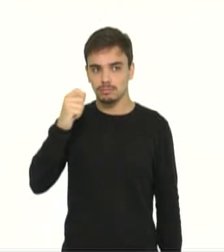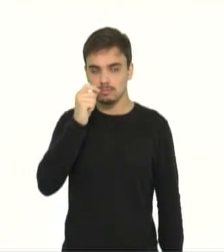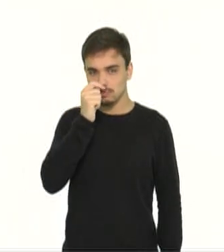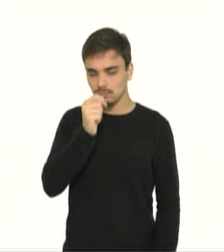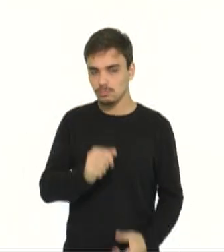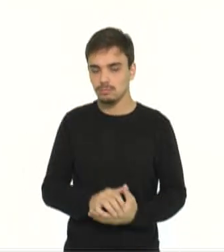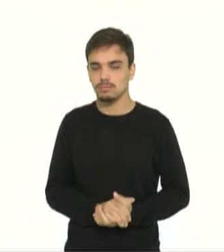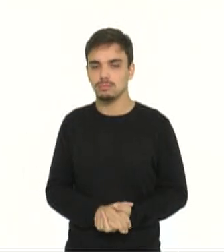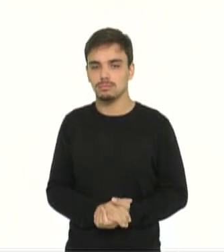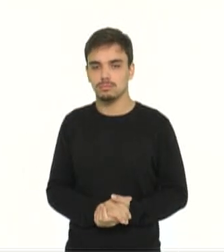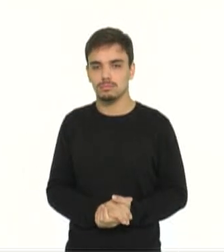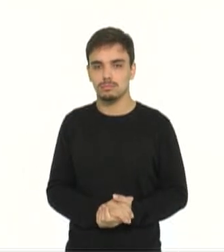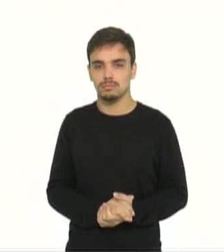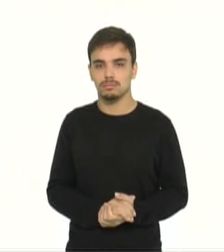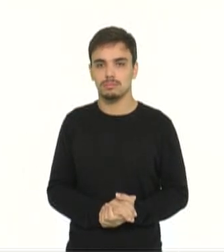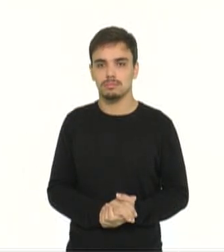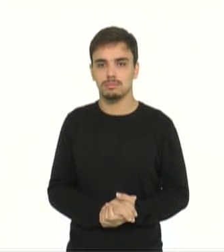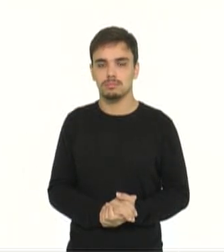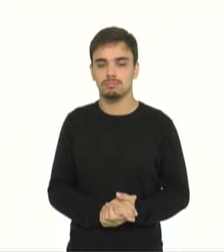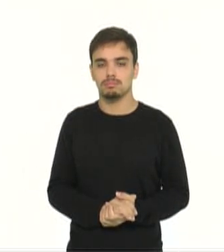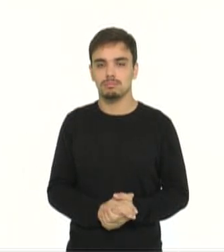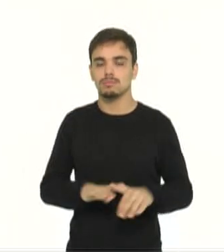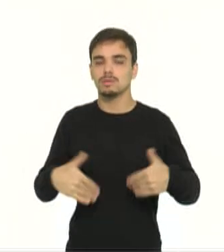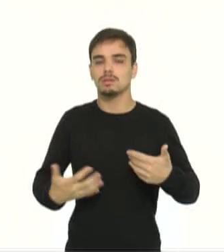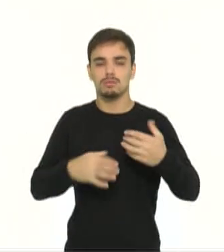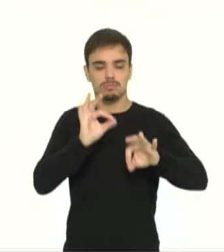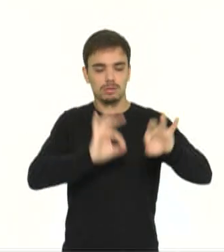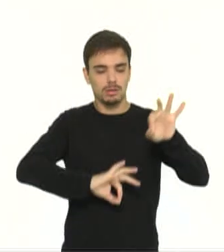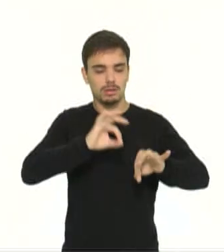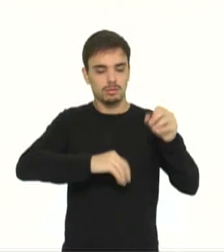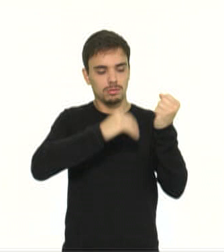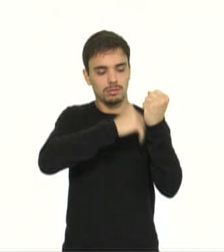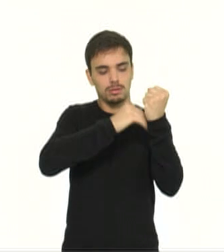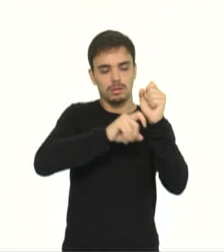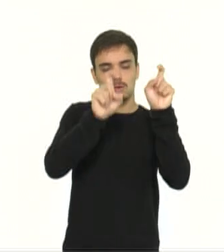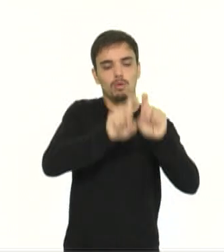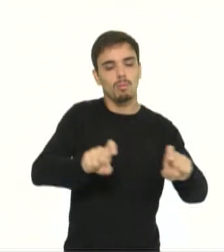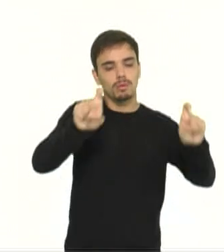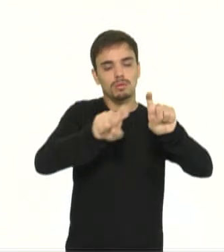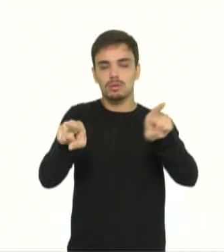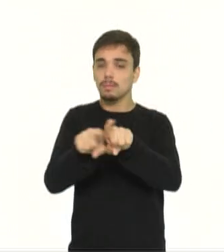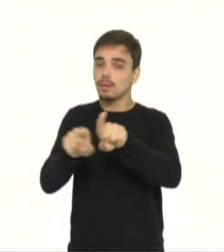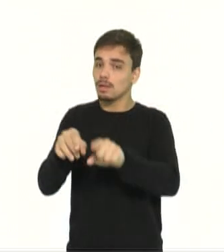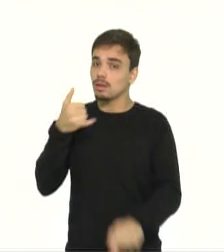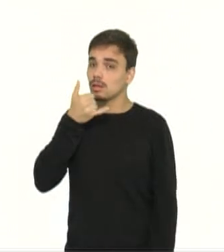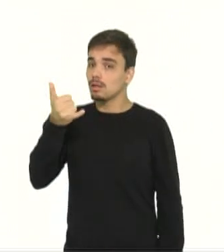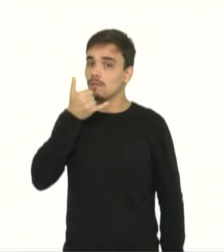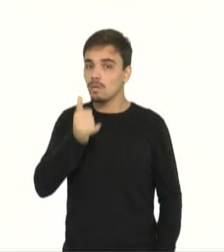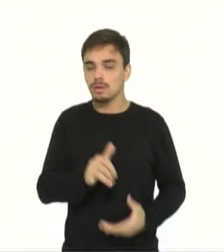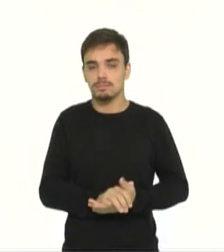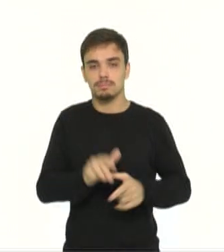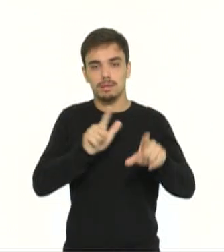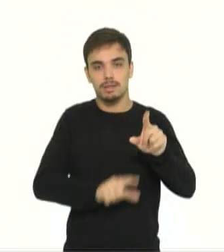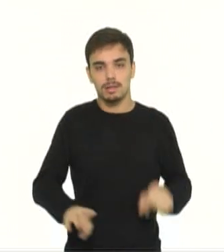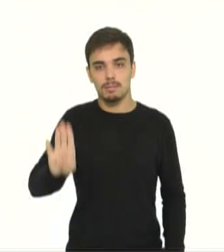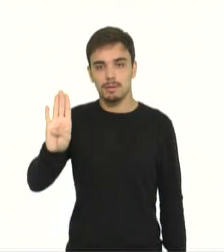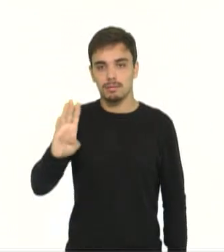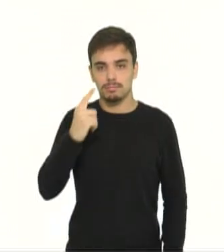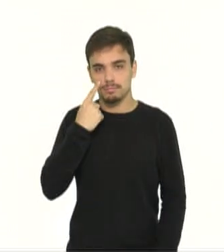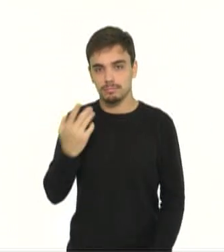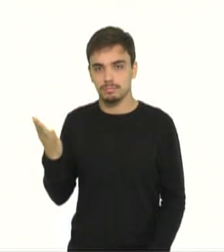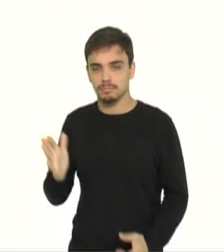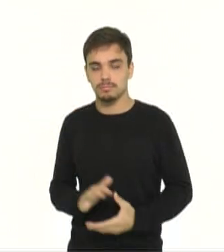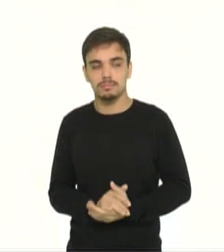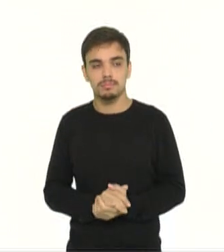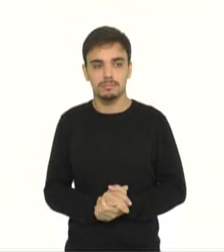password to lock your computer and phone. Configure senhas para o seu computador e telefone. Letter B, just use the